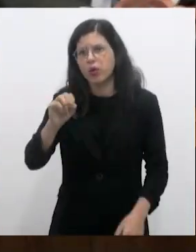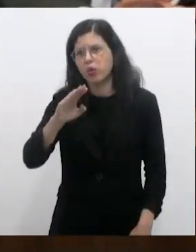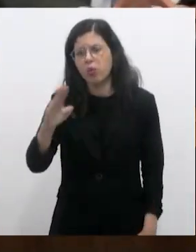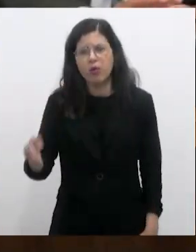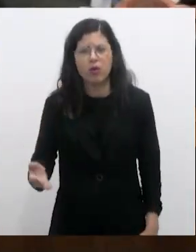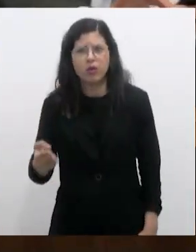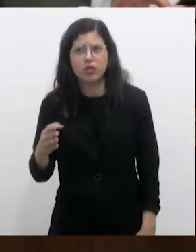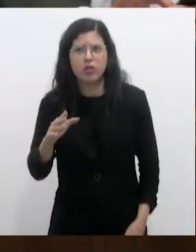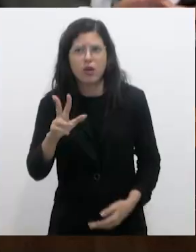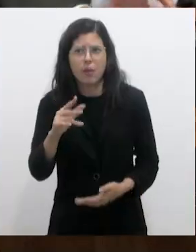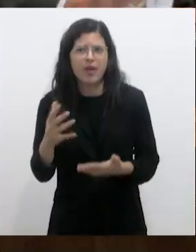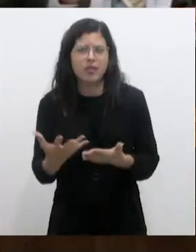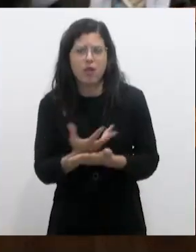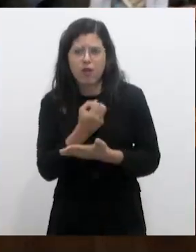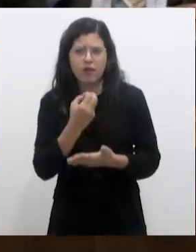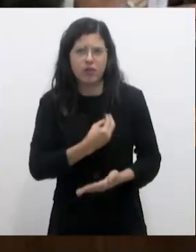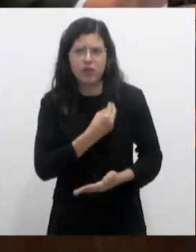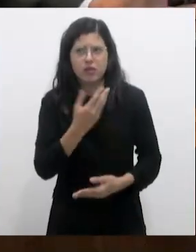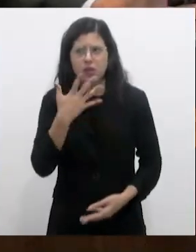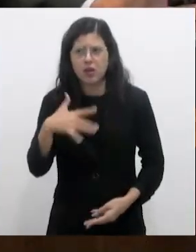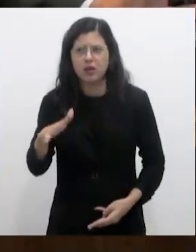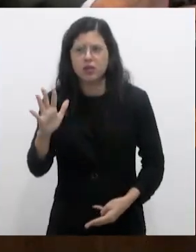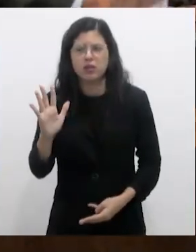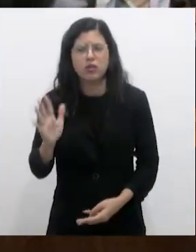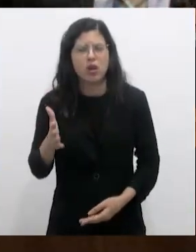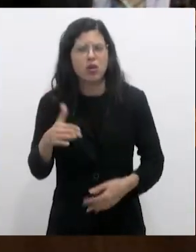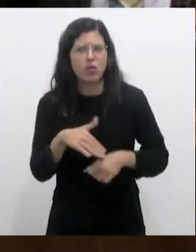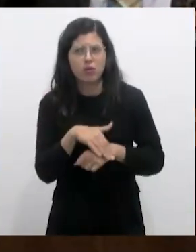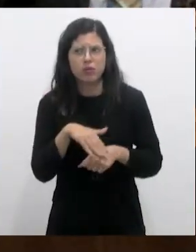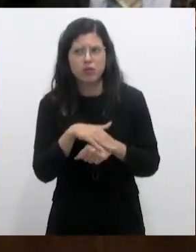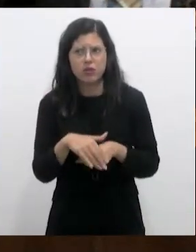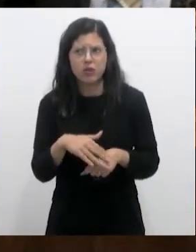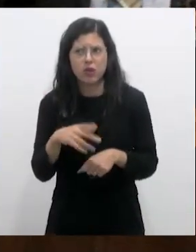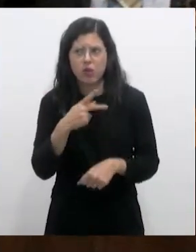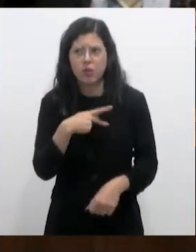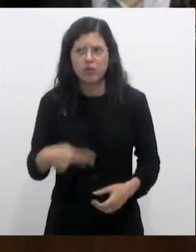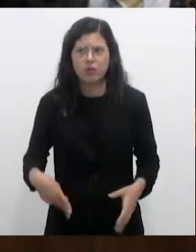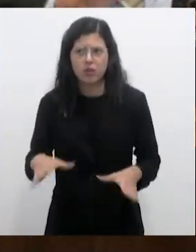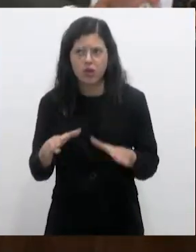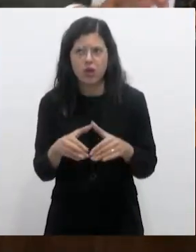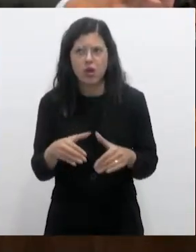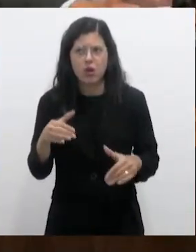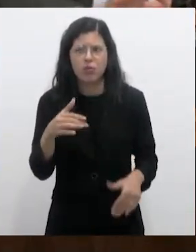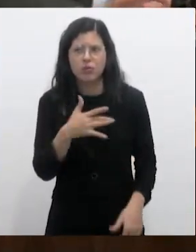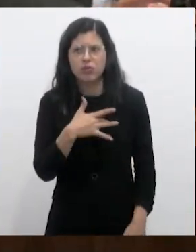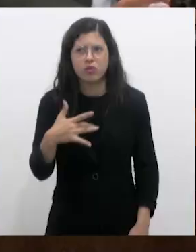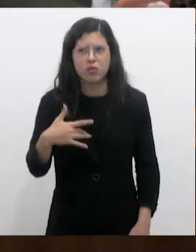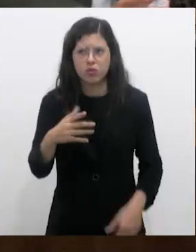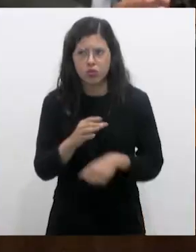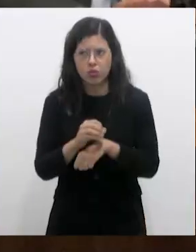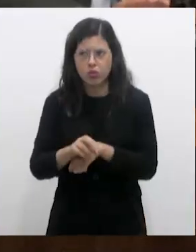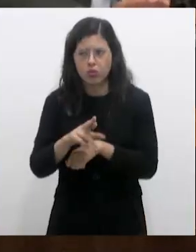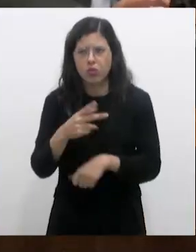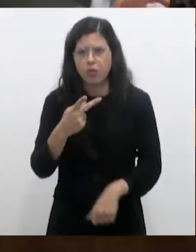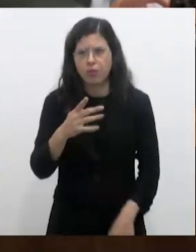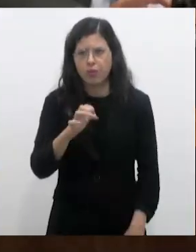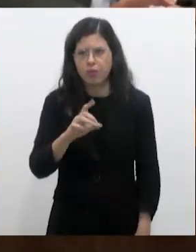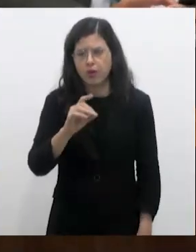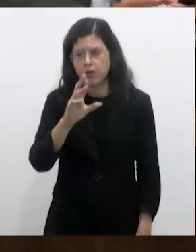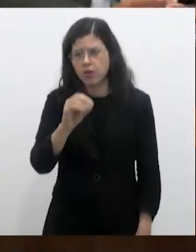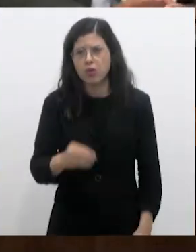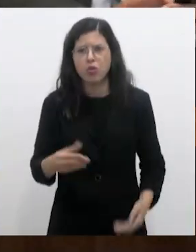dessa criança. Então, já conversei com o presidente da Comissão de Saúde, doutor Pedro Ricardo. Hoje teremos uma audiência pública